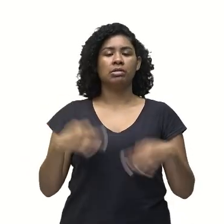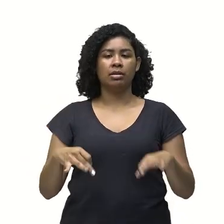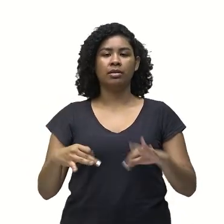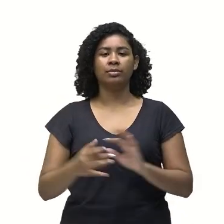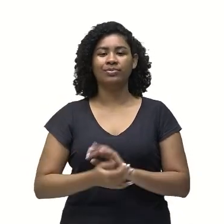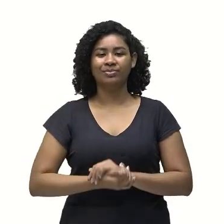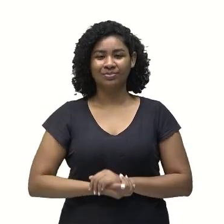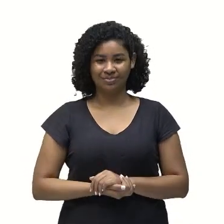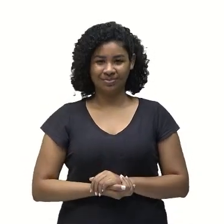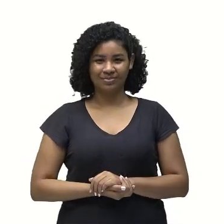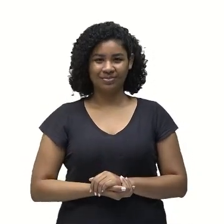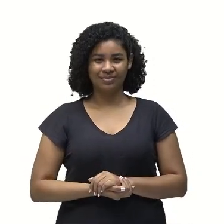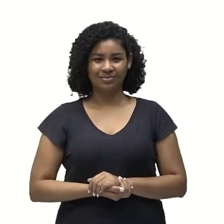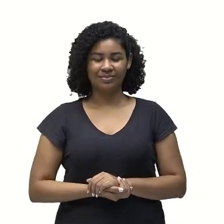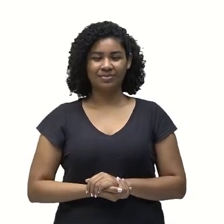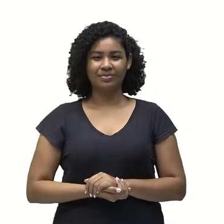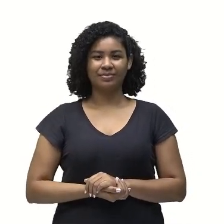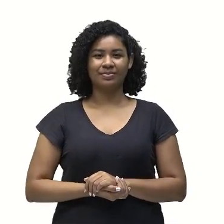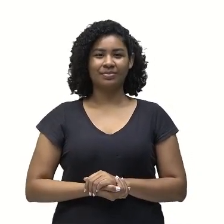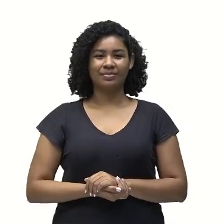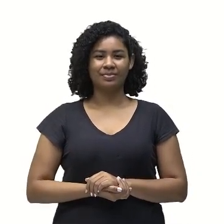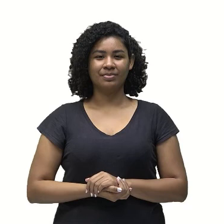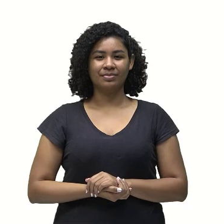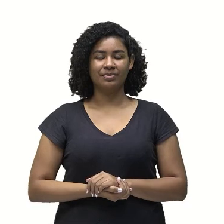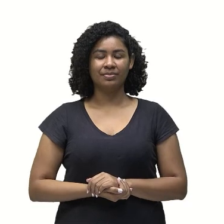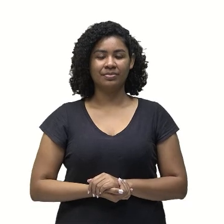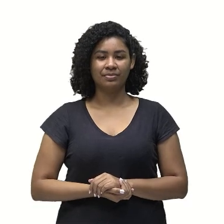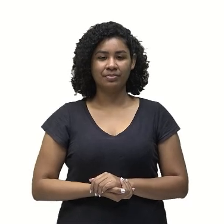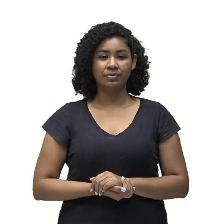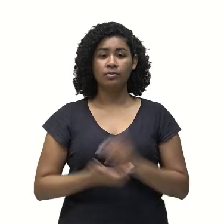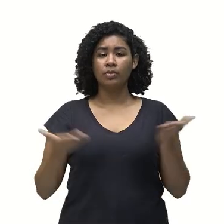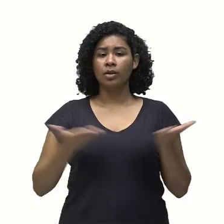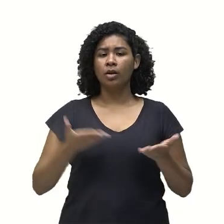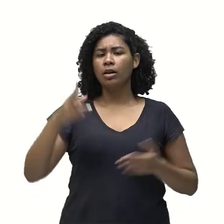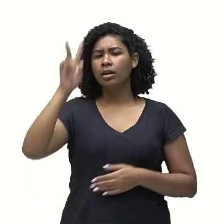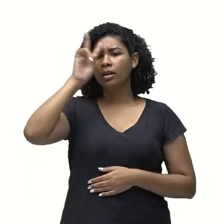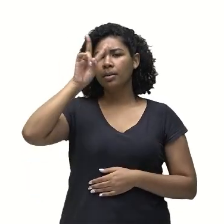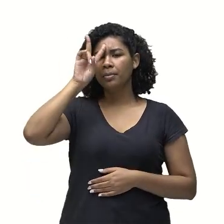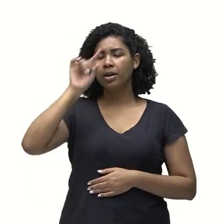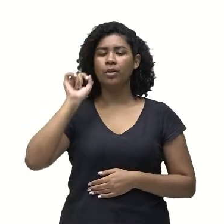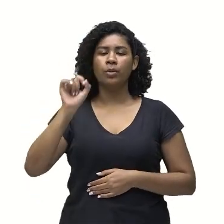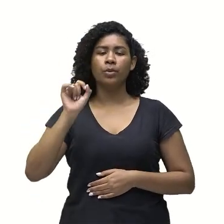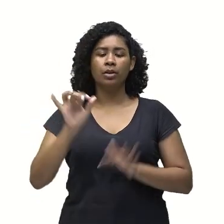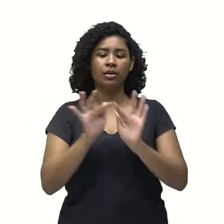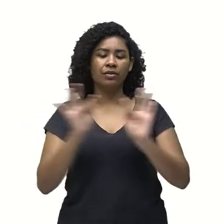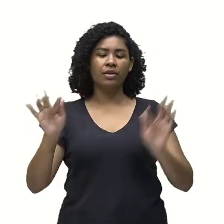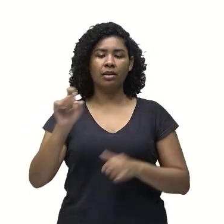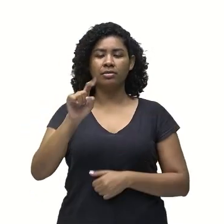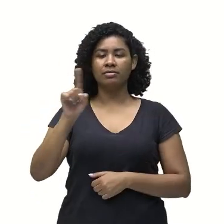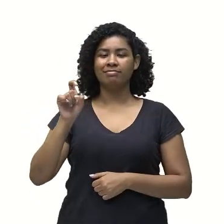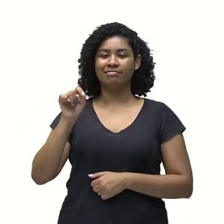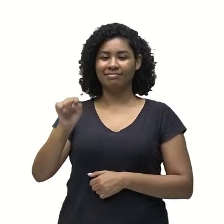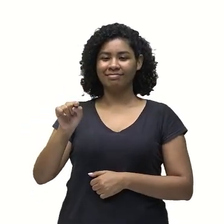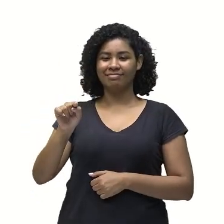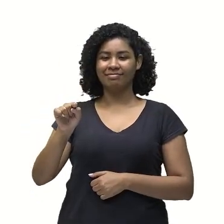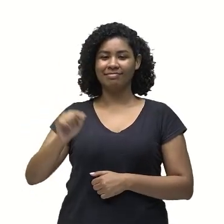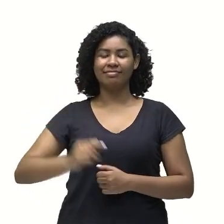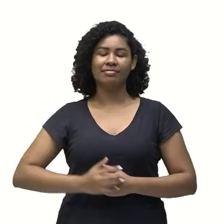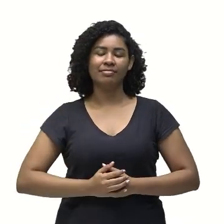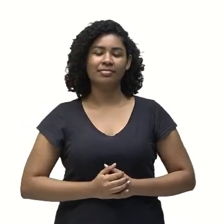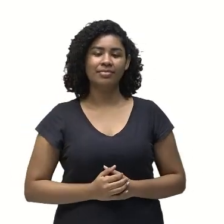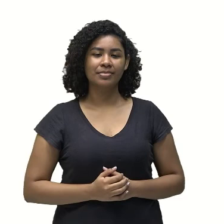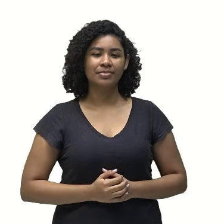perfect. Estão corretas. Bom, vamos relembrar como é que é a forma interrogativa?